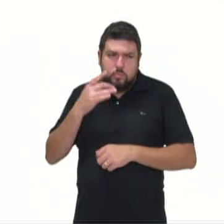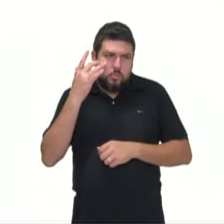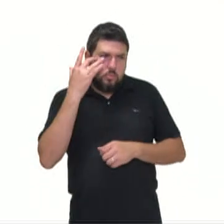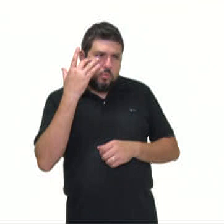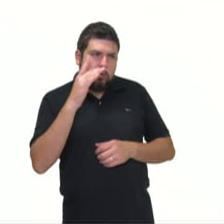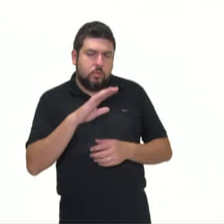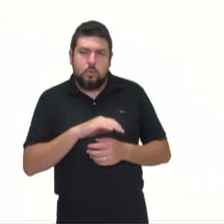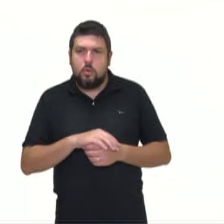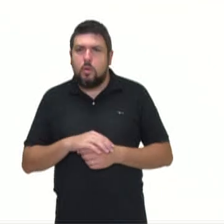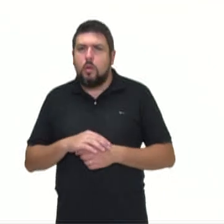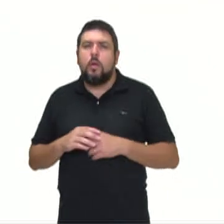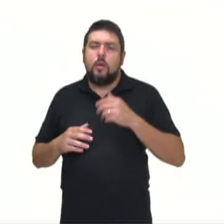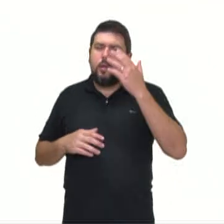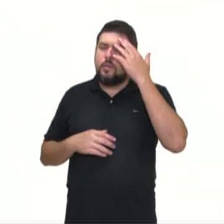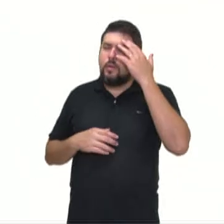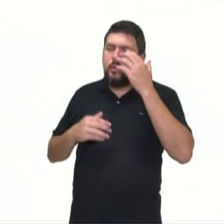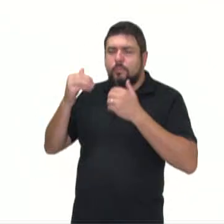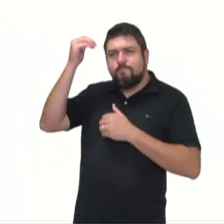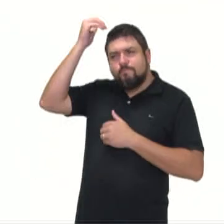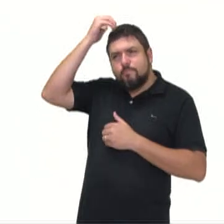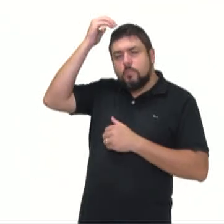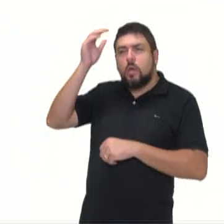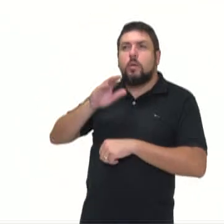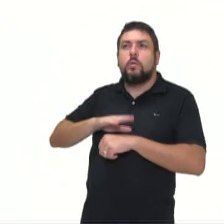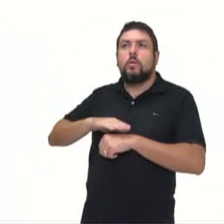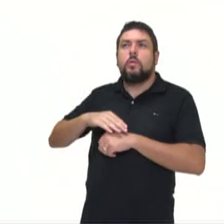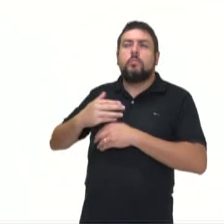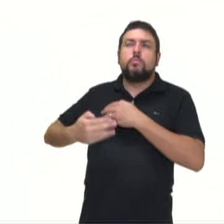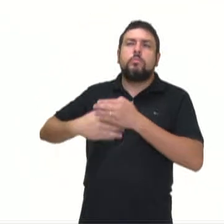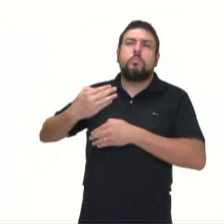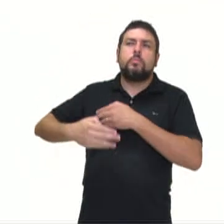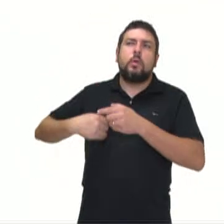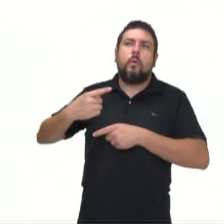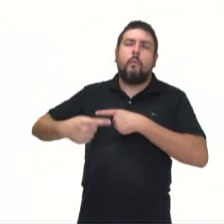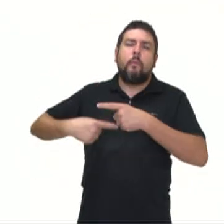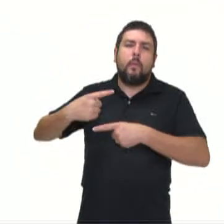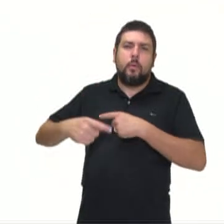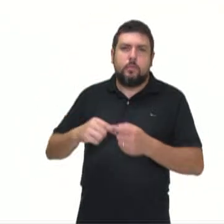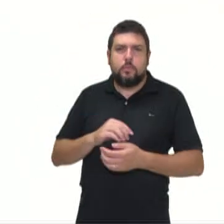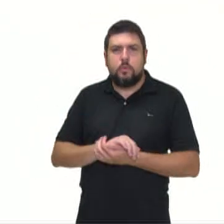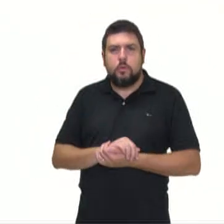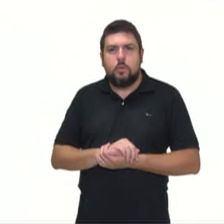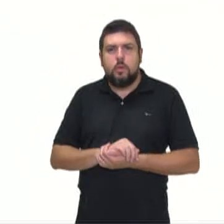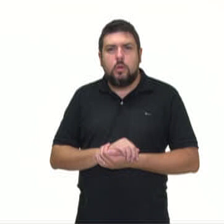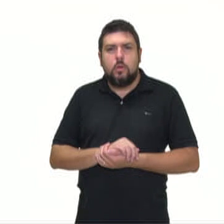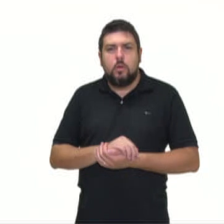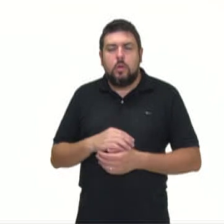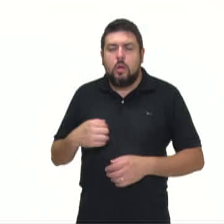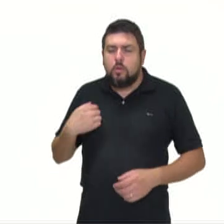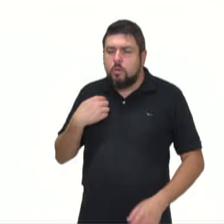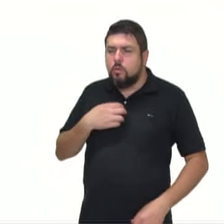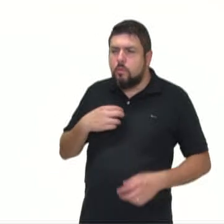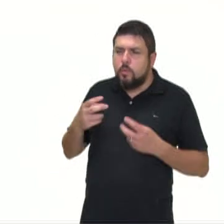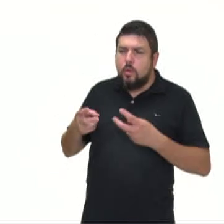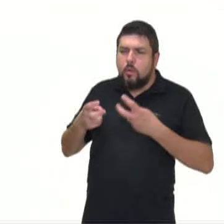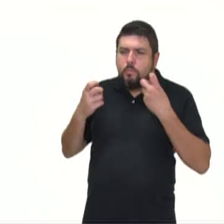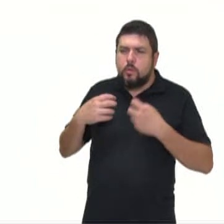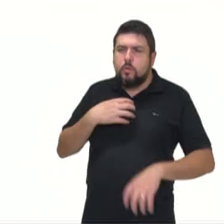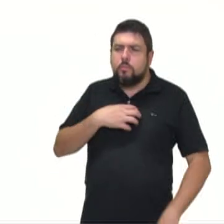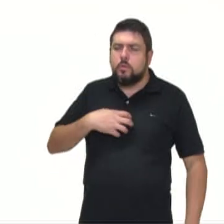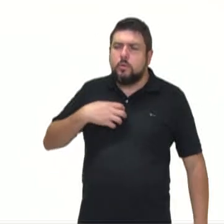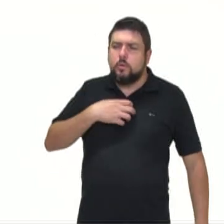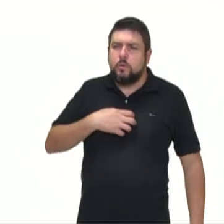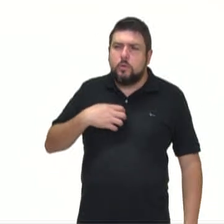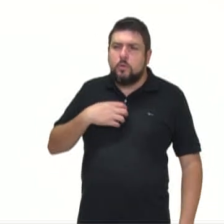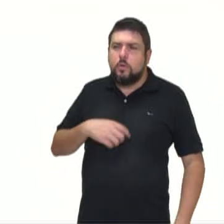tempo indefinido. Enquanto o fel não escorresse todo de seu corpo grosso, eu já começara a adivinhar que ela me escolhera